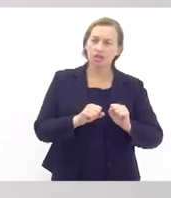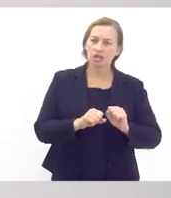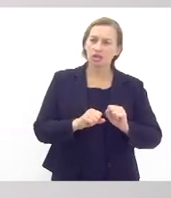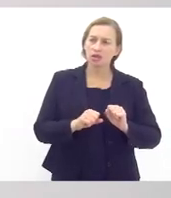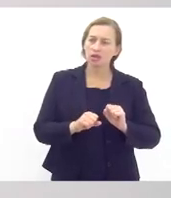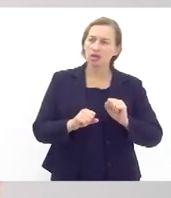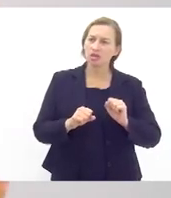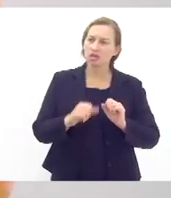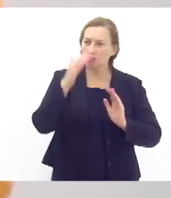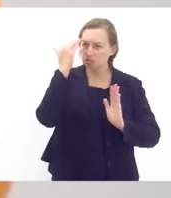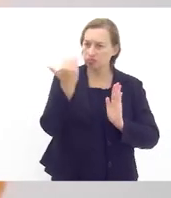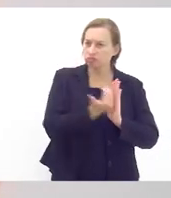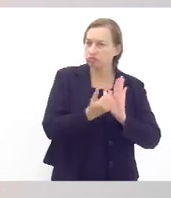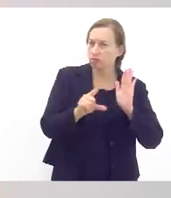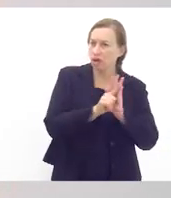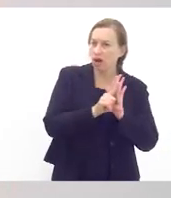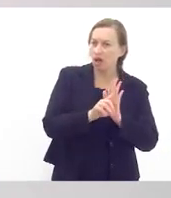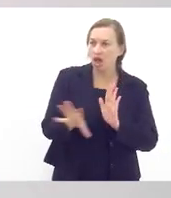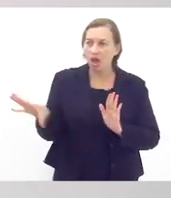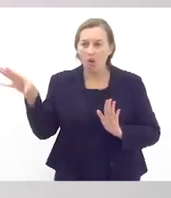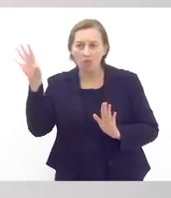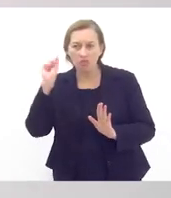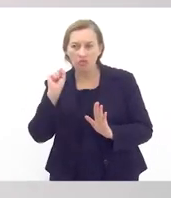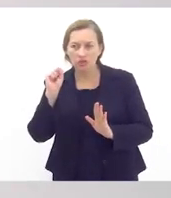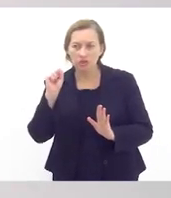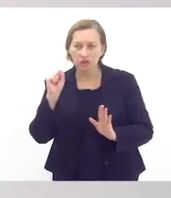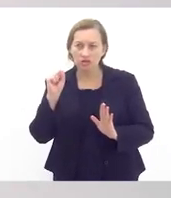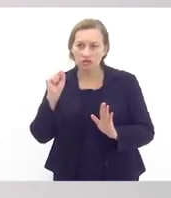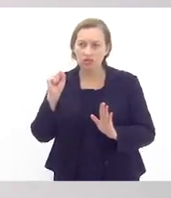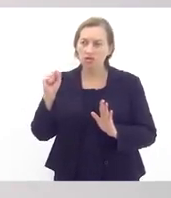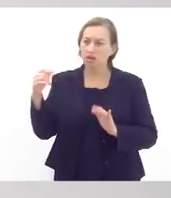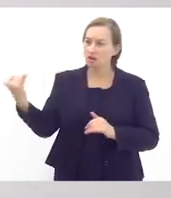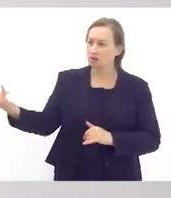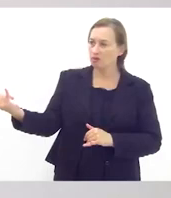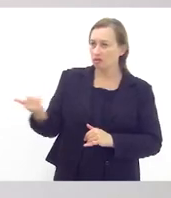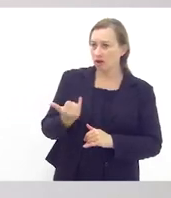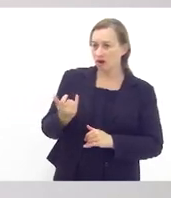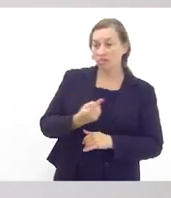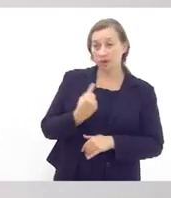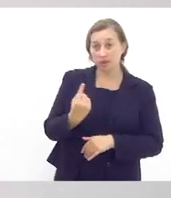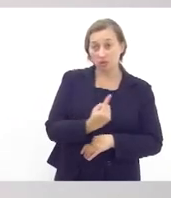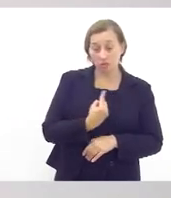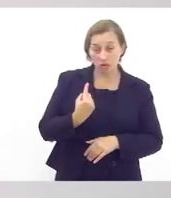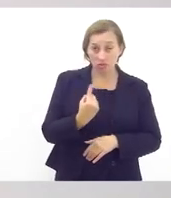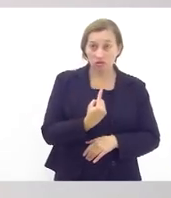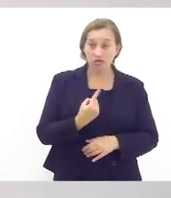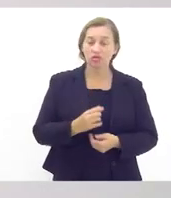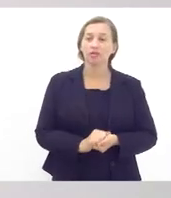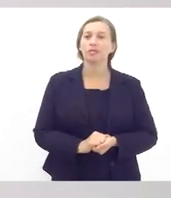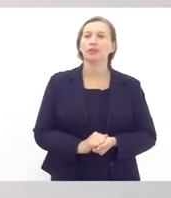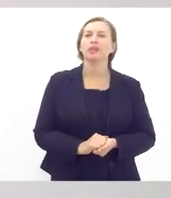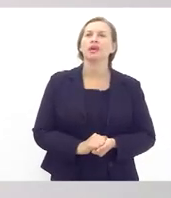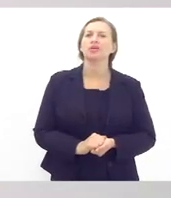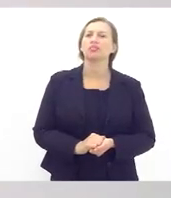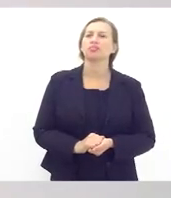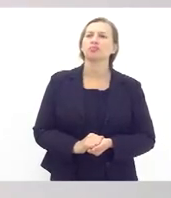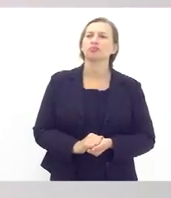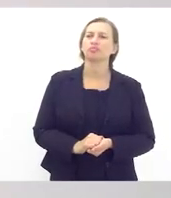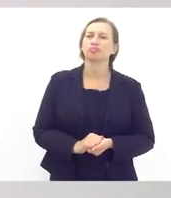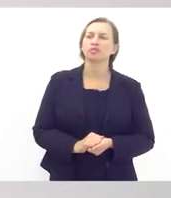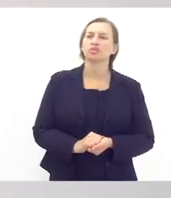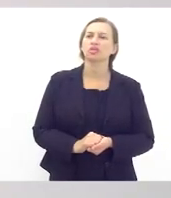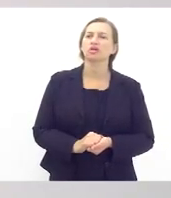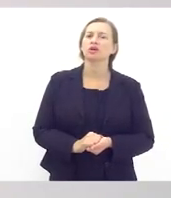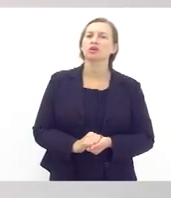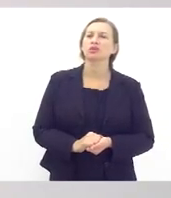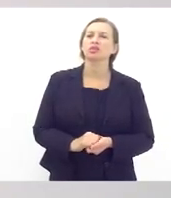que é escutar aqueles que se direcionaram a nós através da dessa escuta